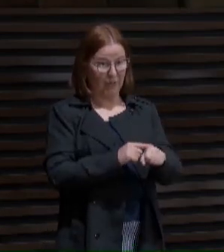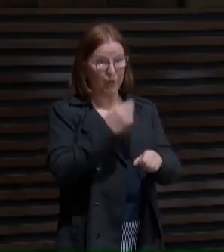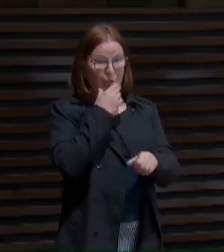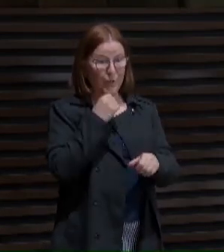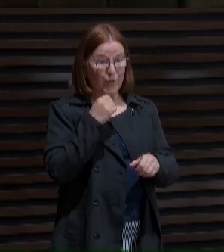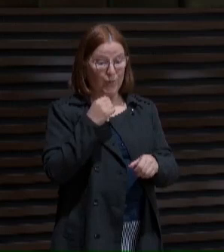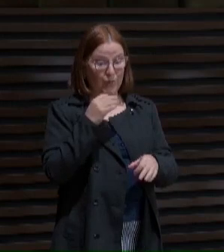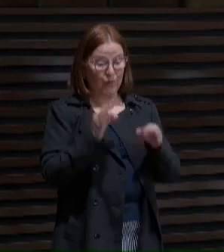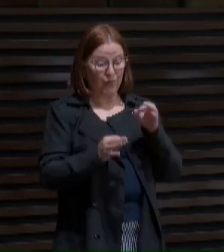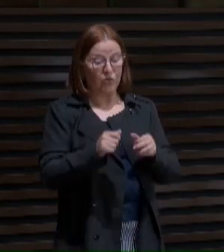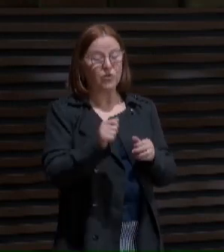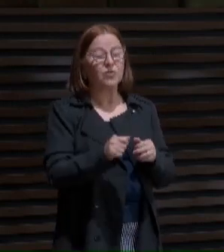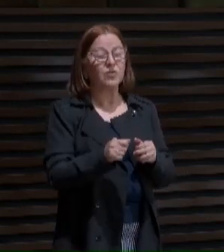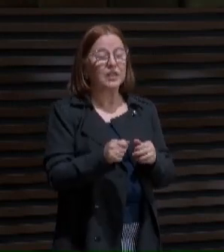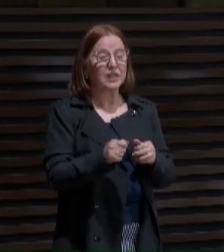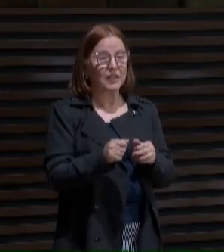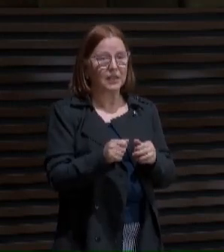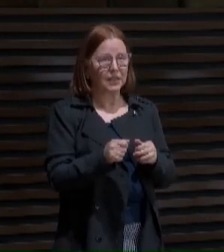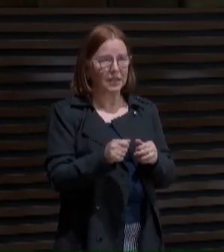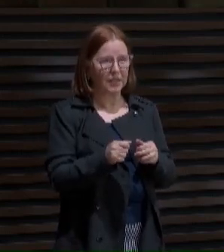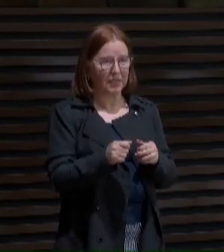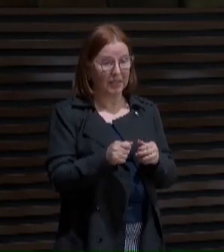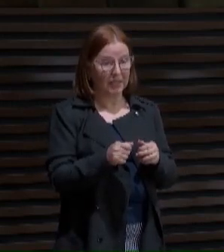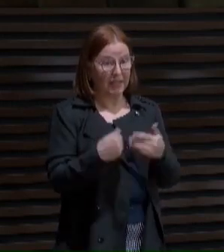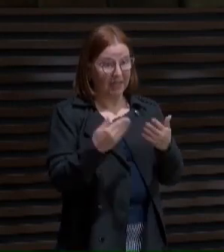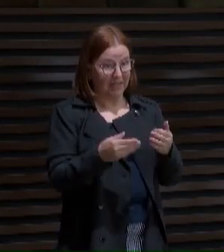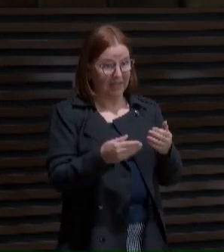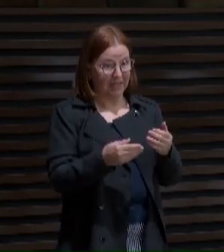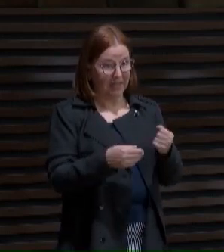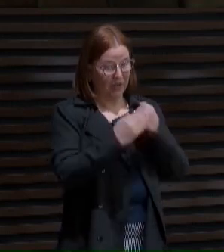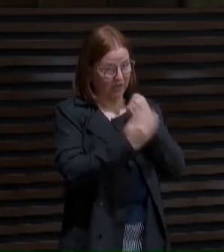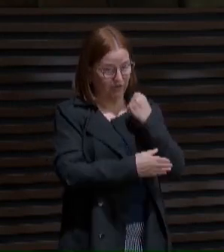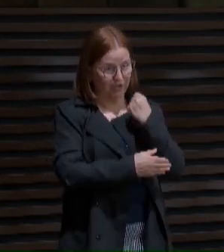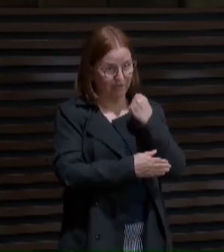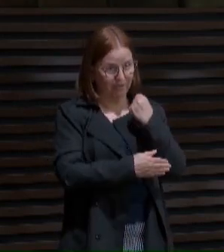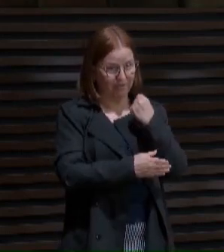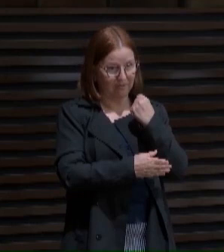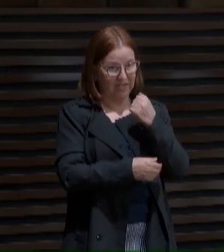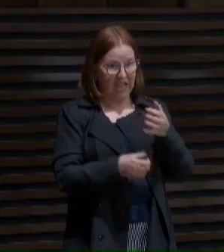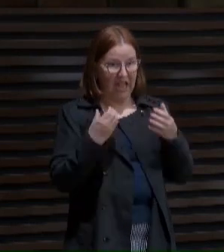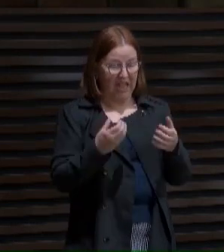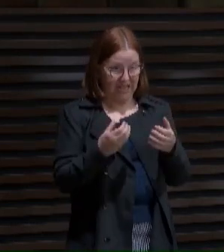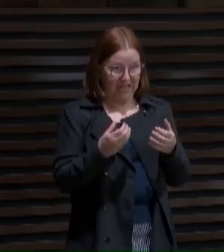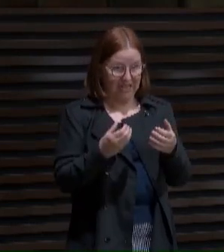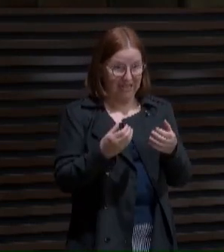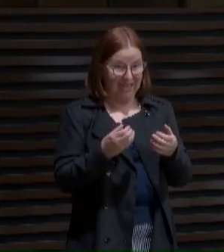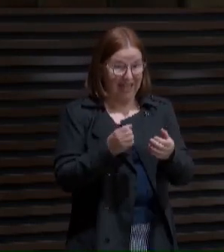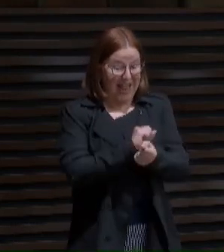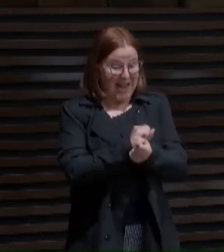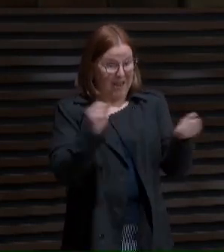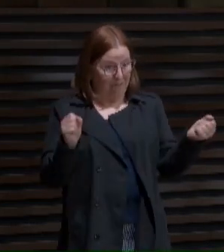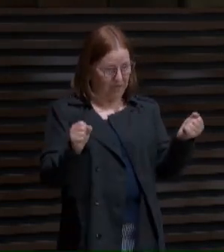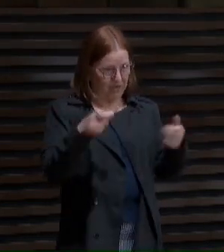resolve absolver o réu. É lógico que isso é uma hipótese.